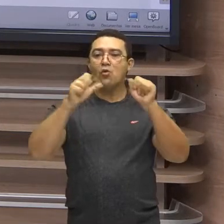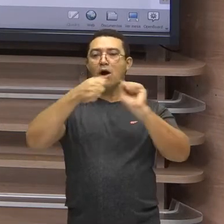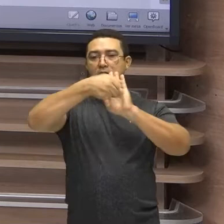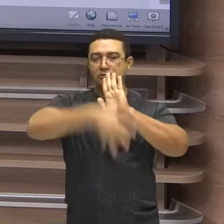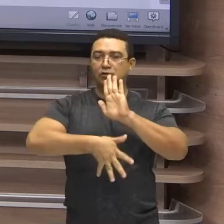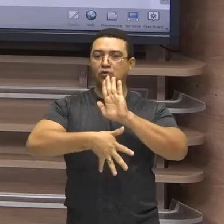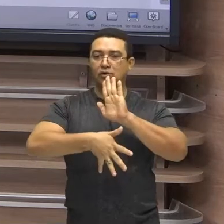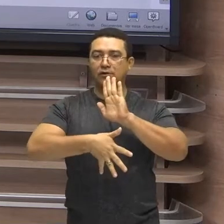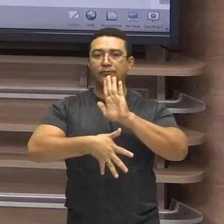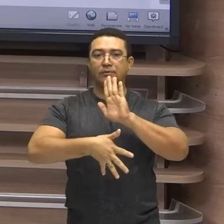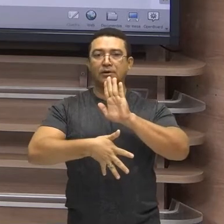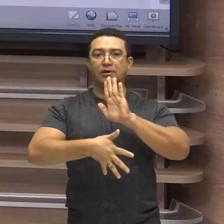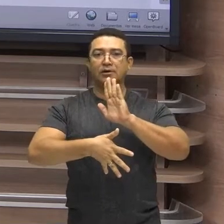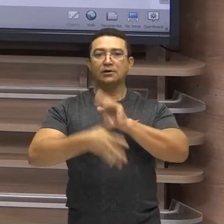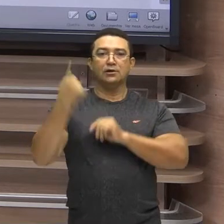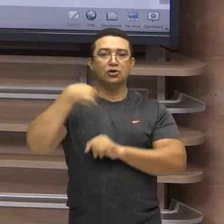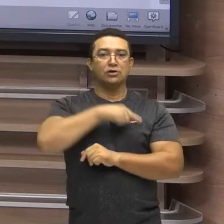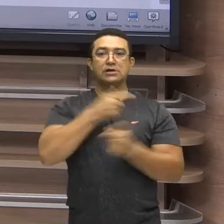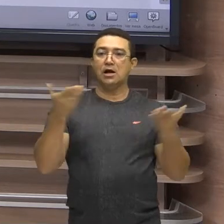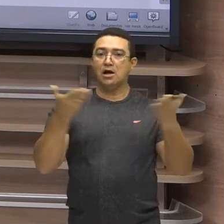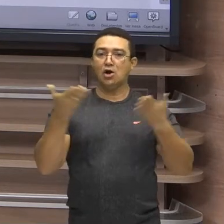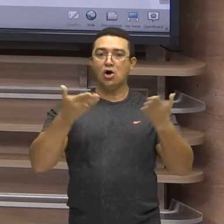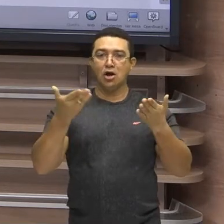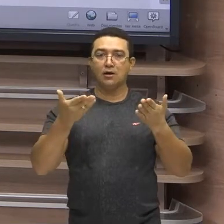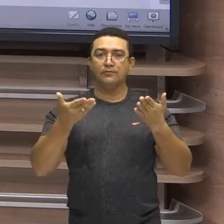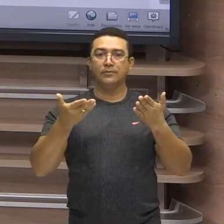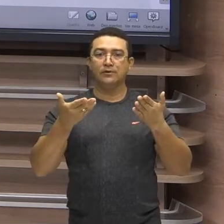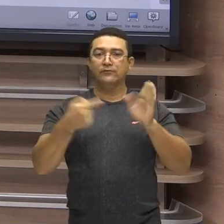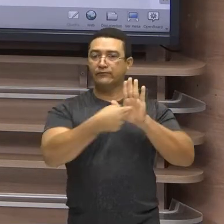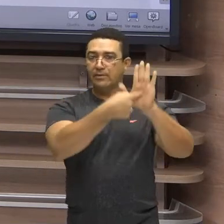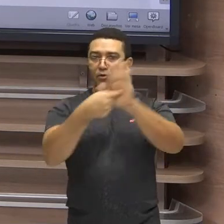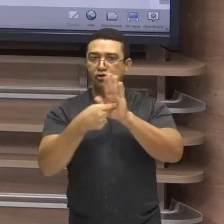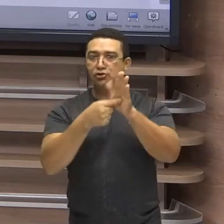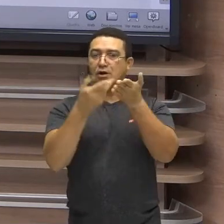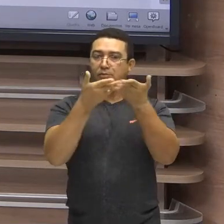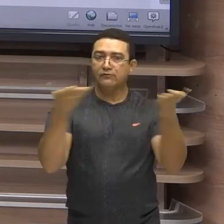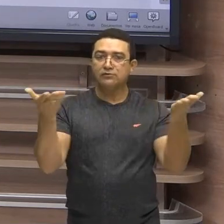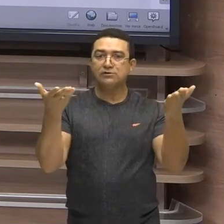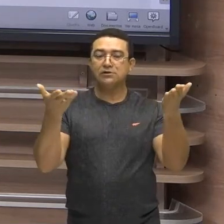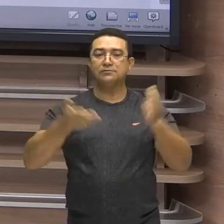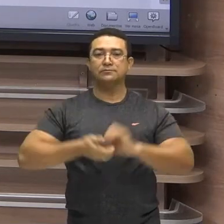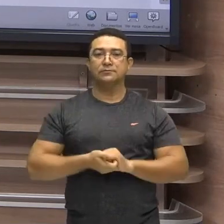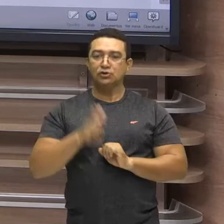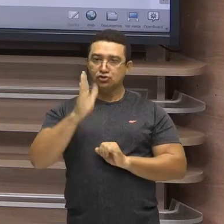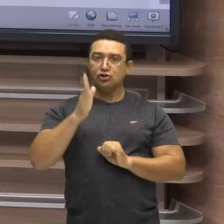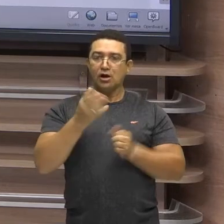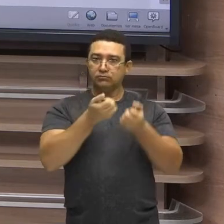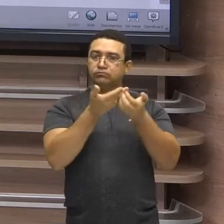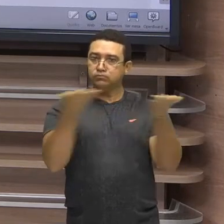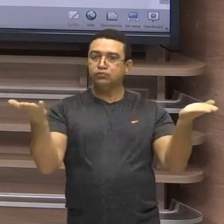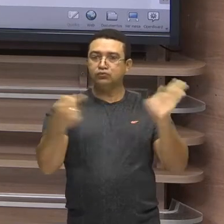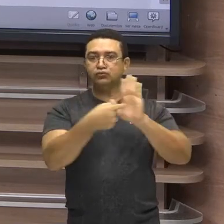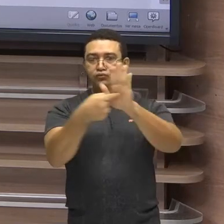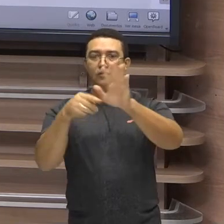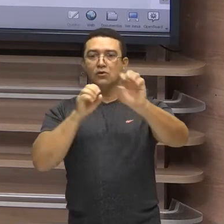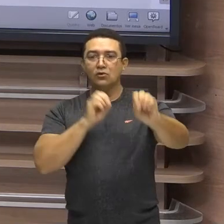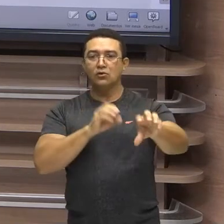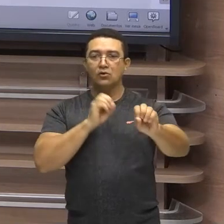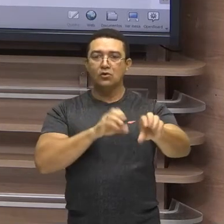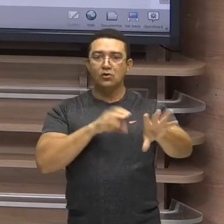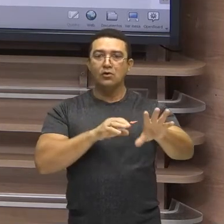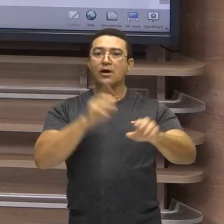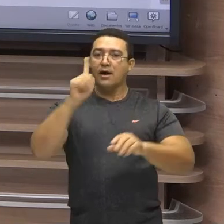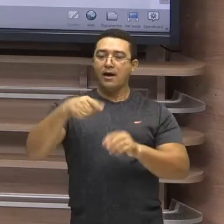aqui, que nós iremos, né, que nós apresentamos, perdão, para vocês, que